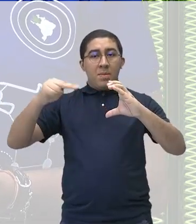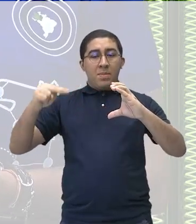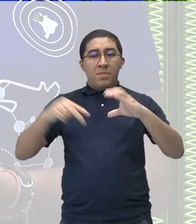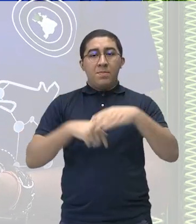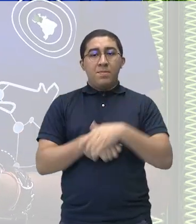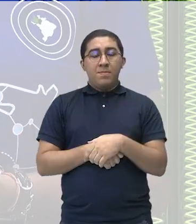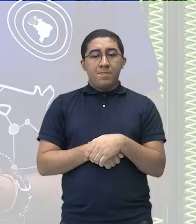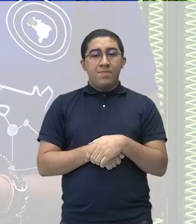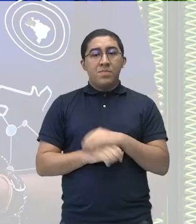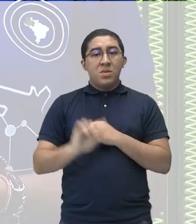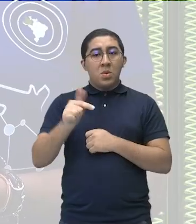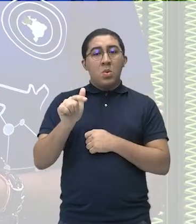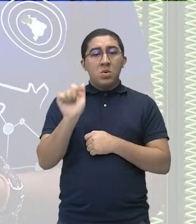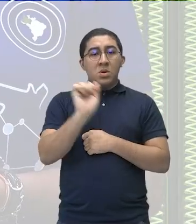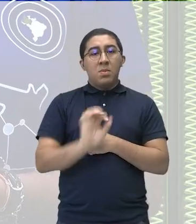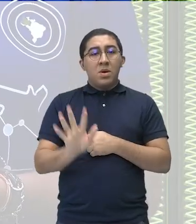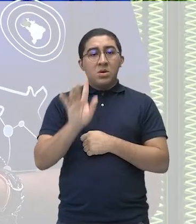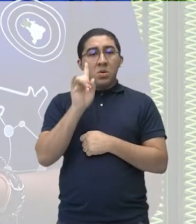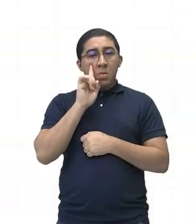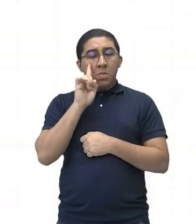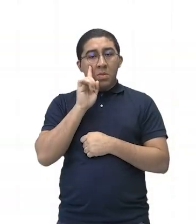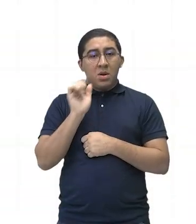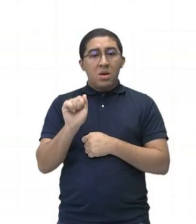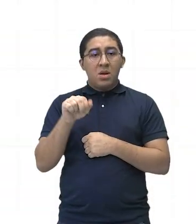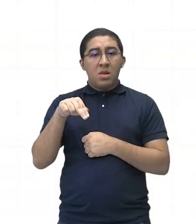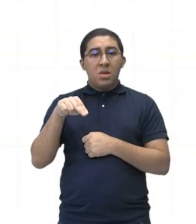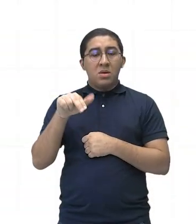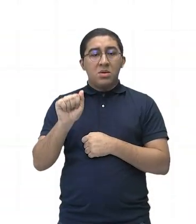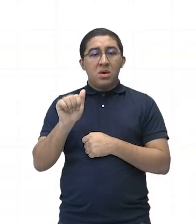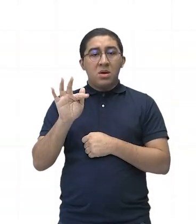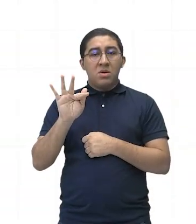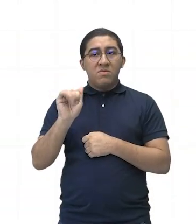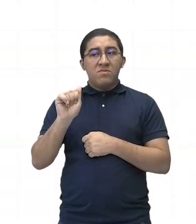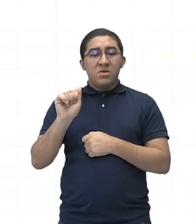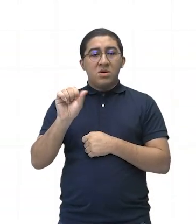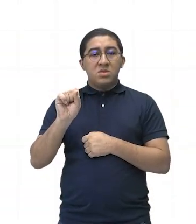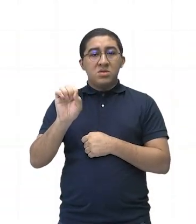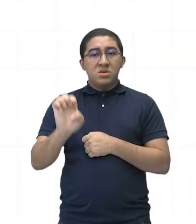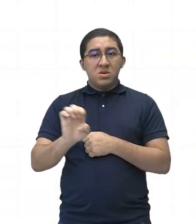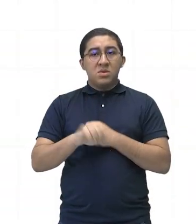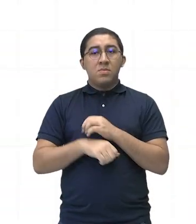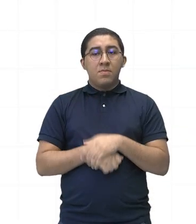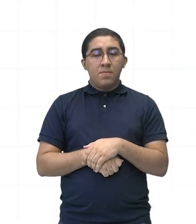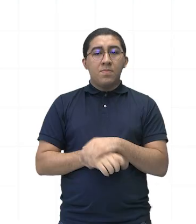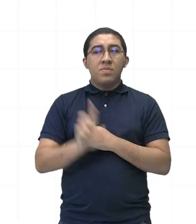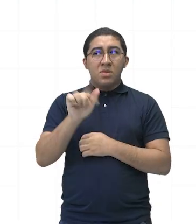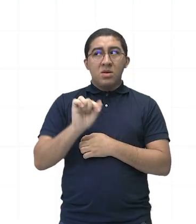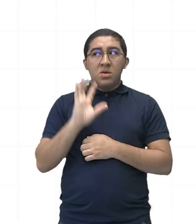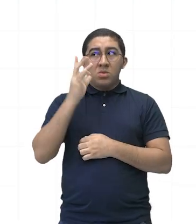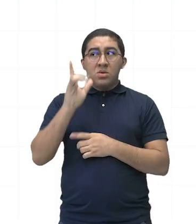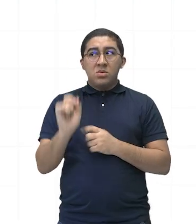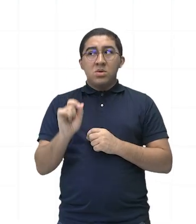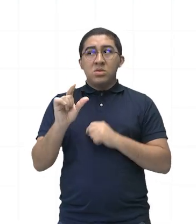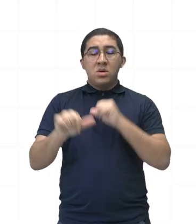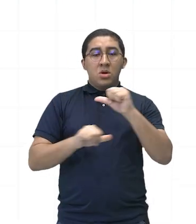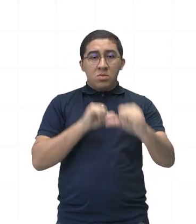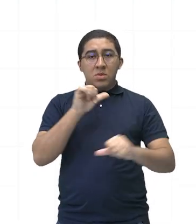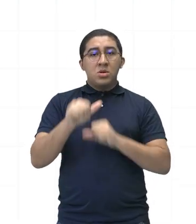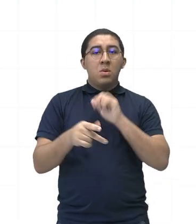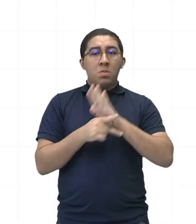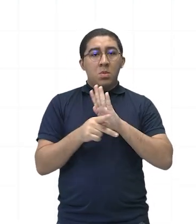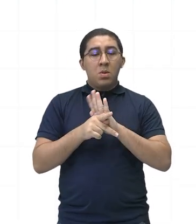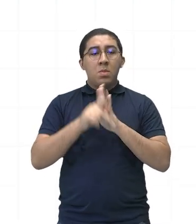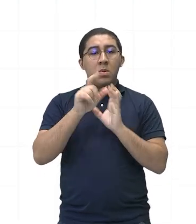cromossomos. A próxima fase é a de anáfase. Nela, ocorre a migração das